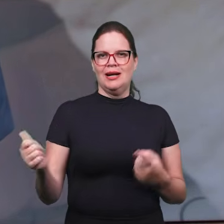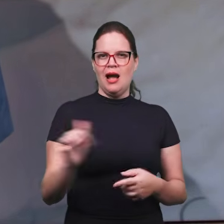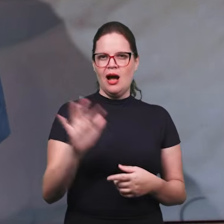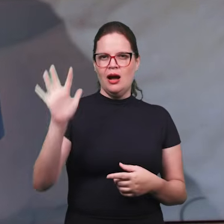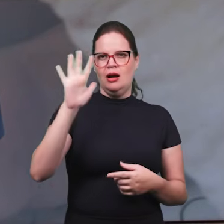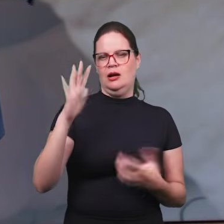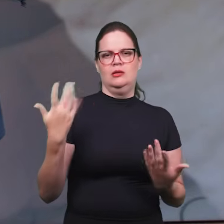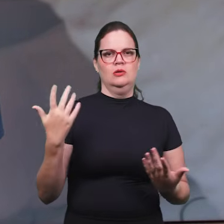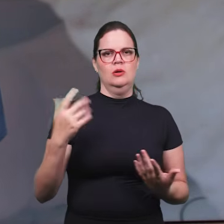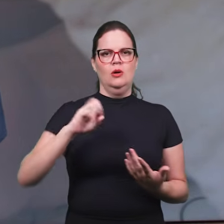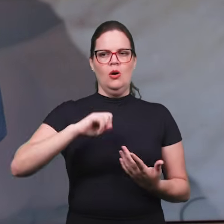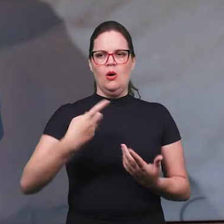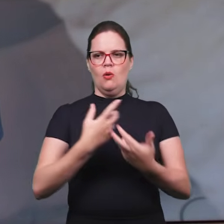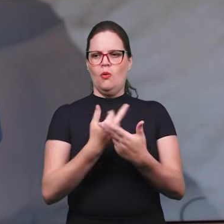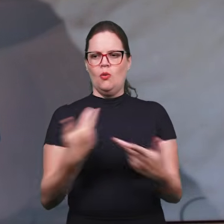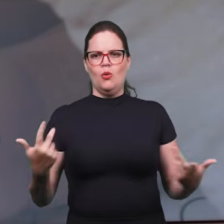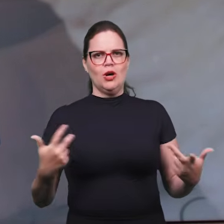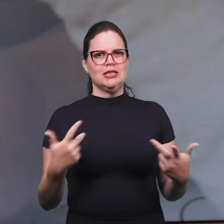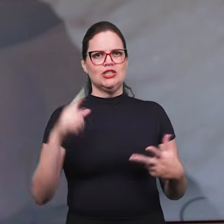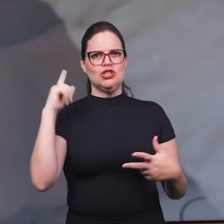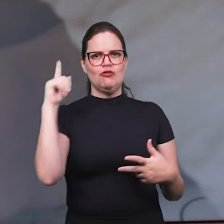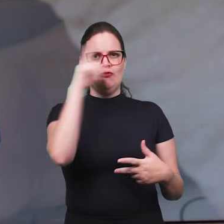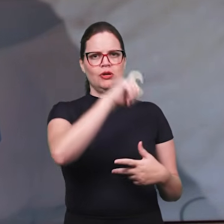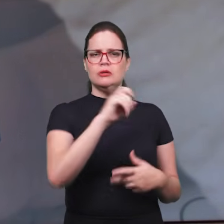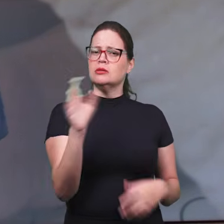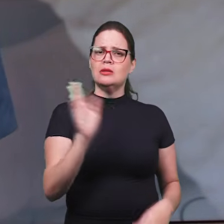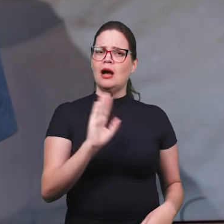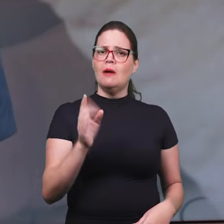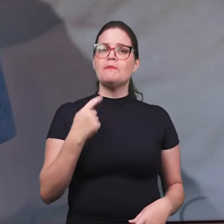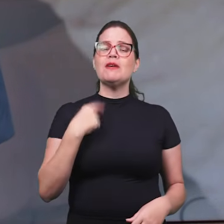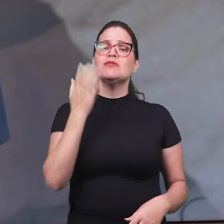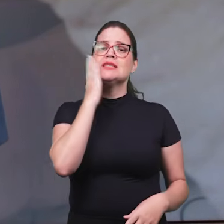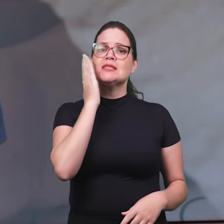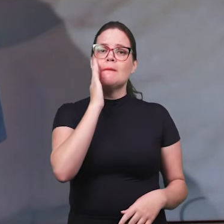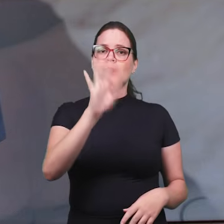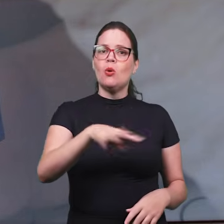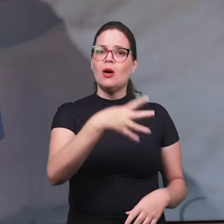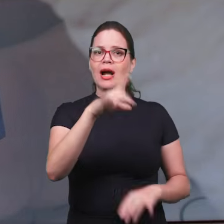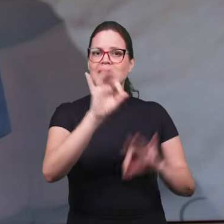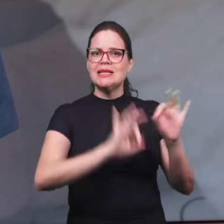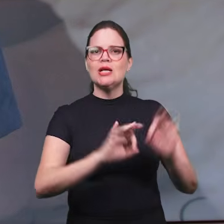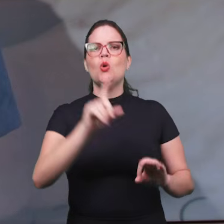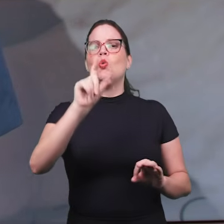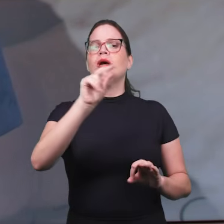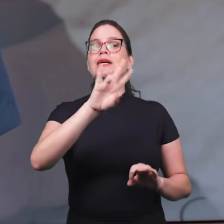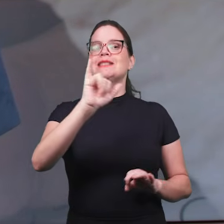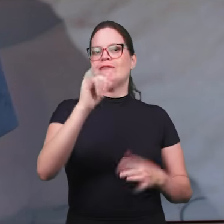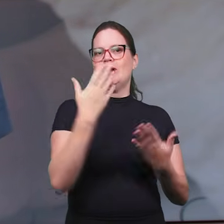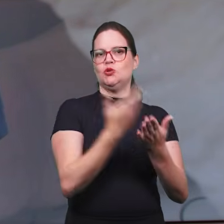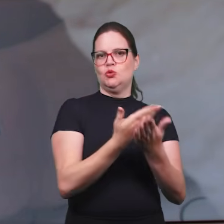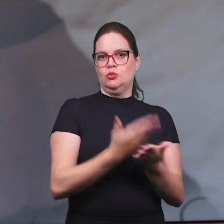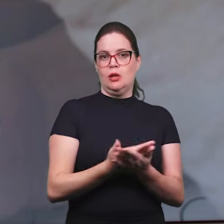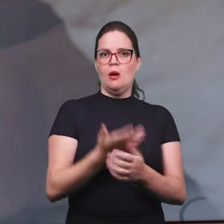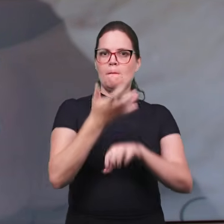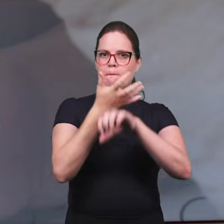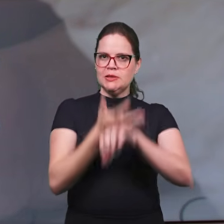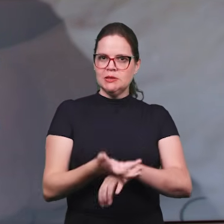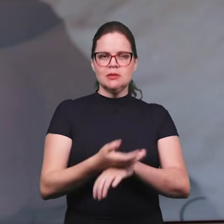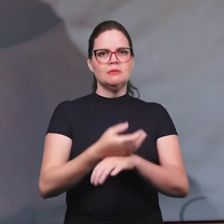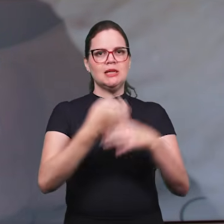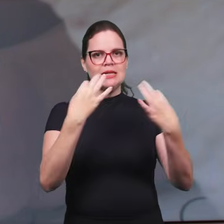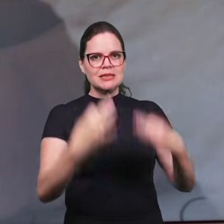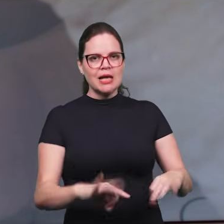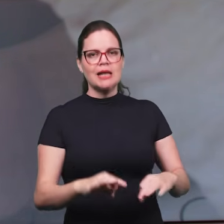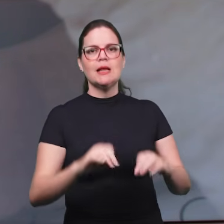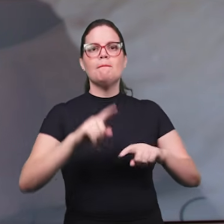muito complexas, muito complicadas. Eu estou falando de saber o que estudar, ter o material certo,